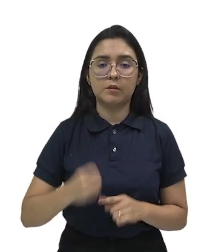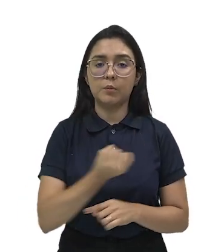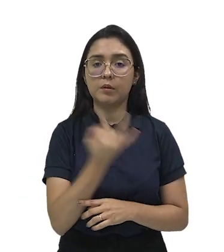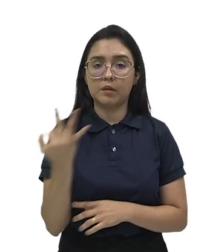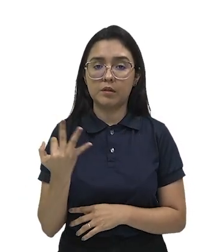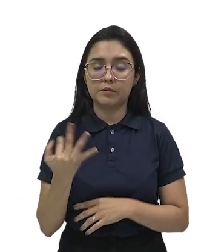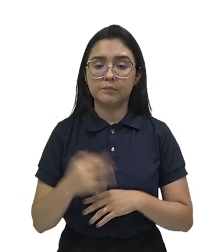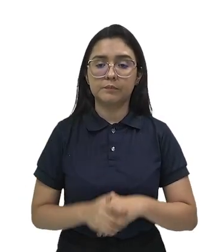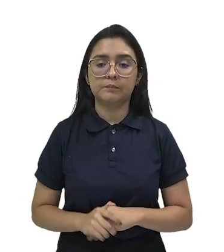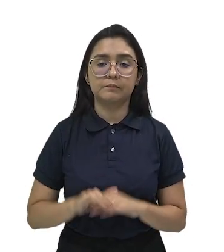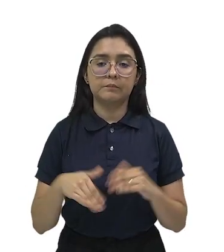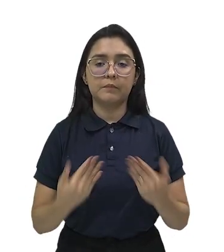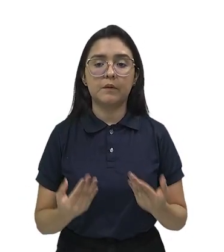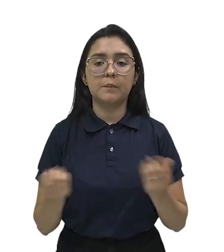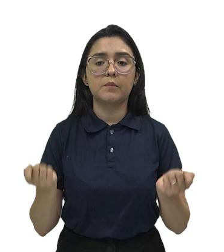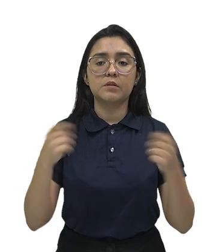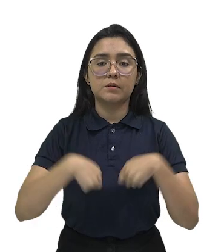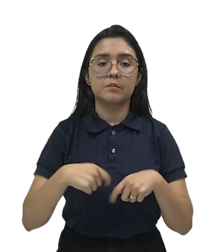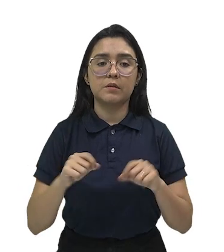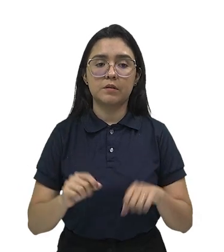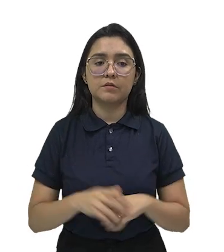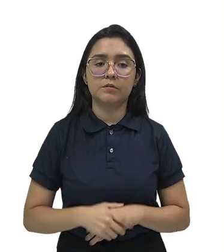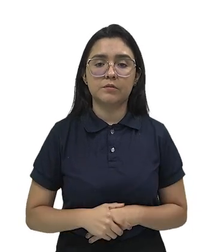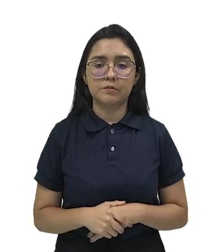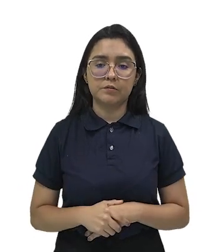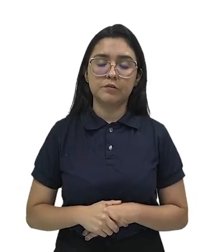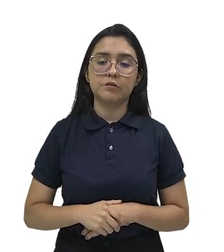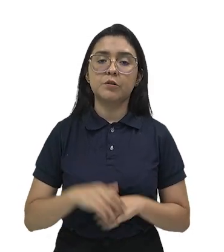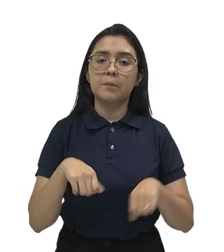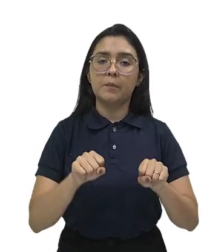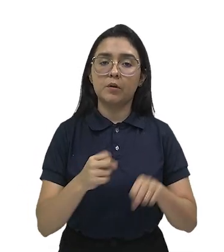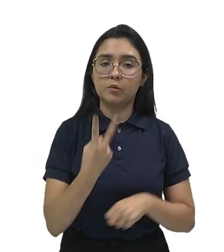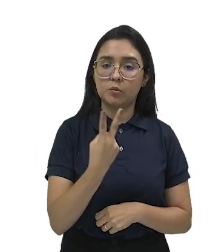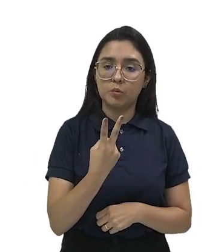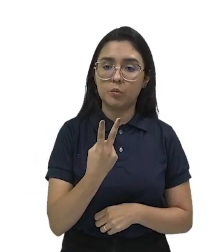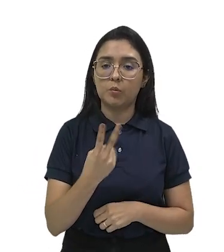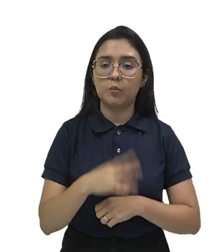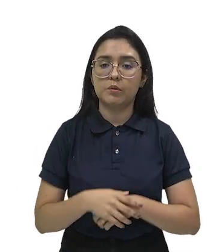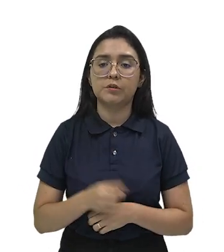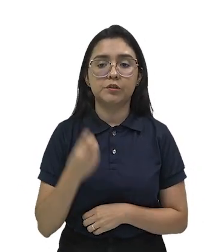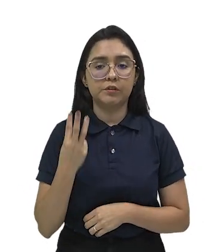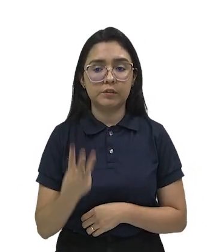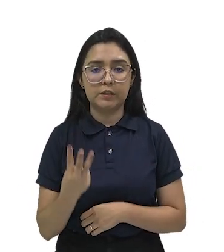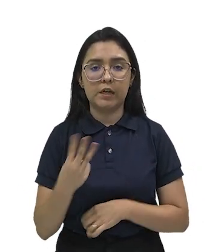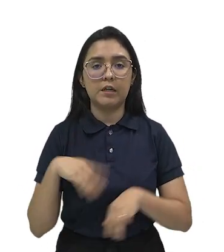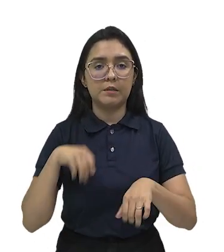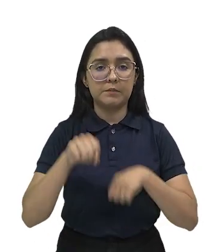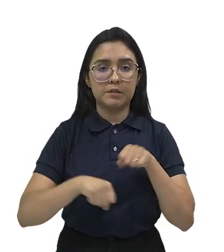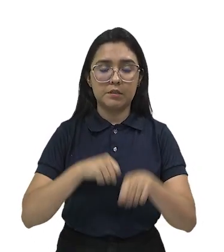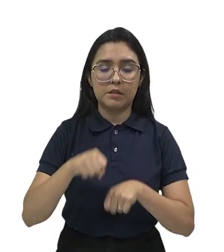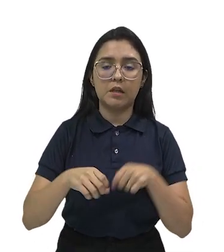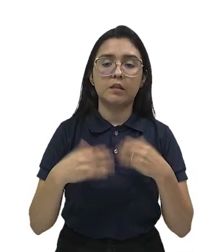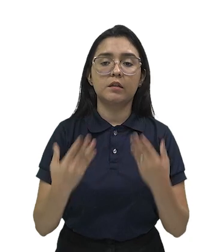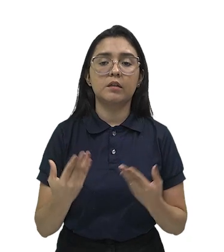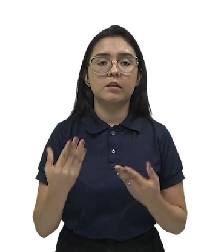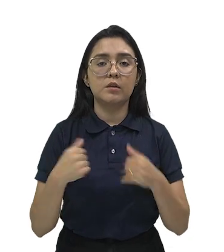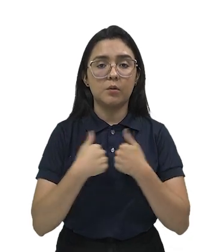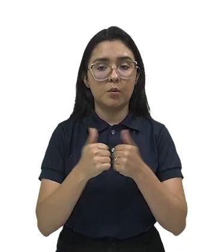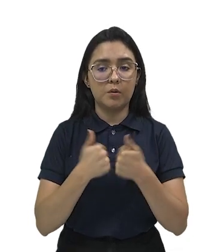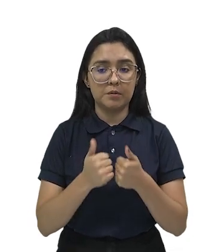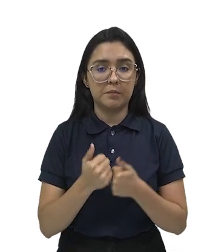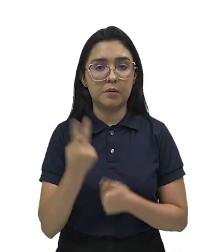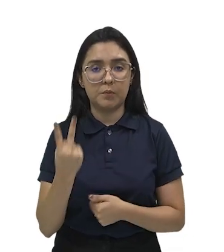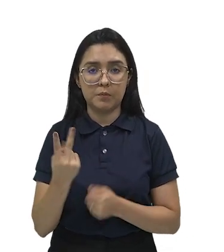Então, possibilidade de moto, 2. Possibilidade de bicicleta, 3. Possibilidade de